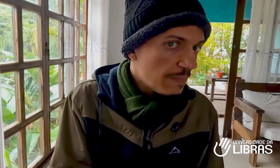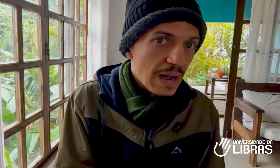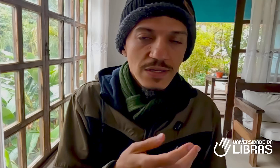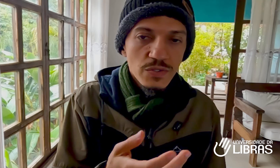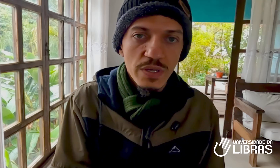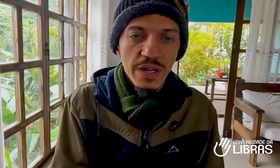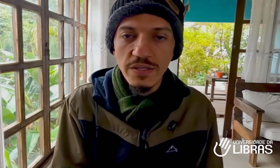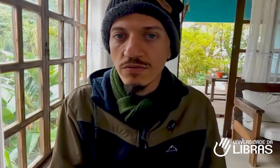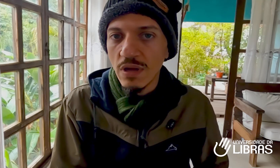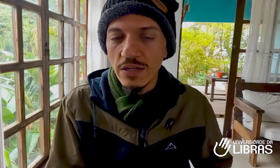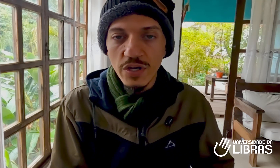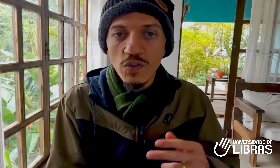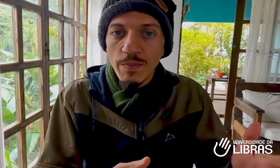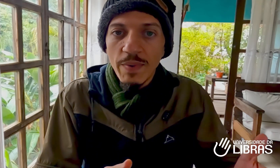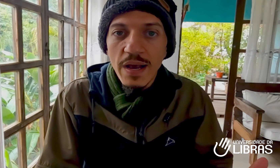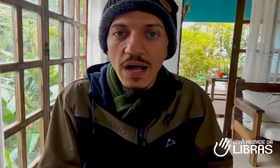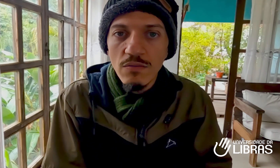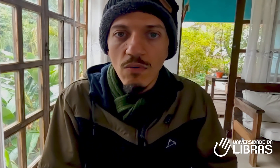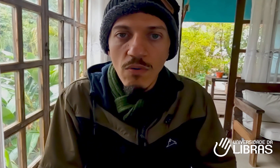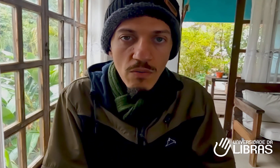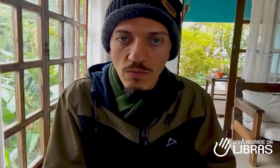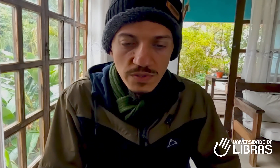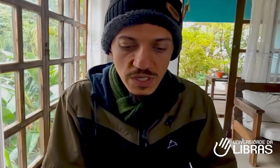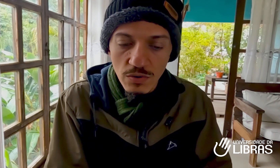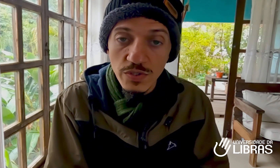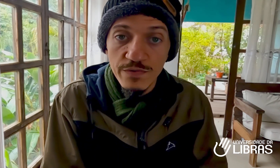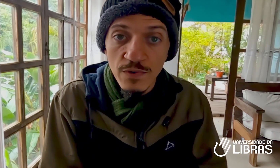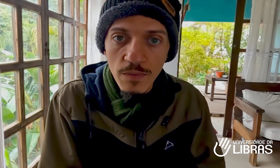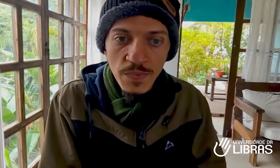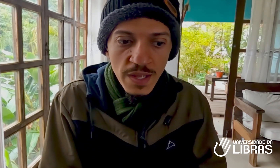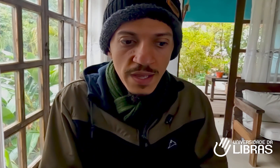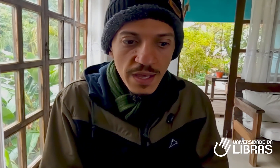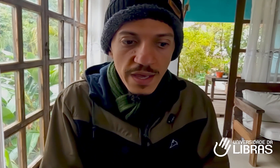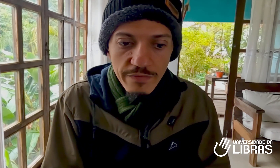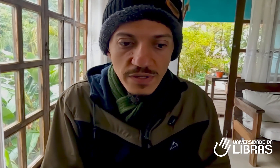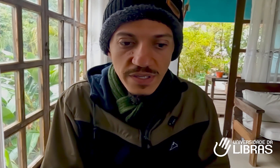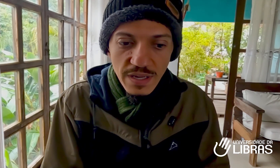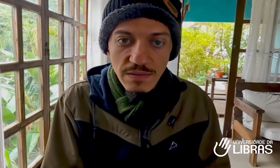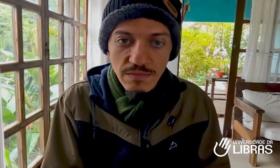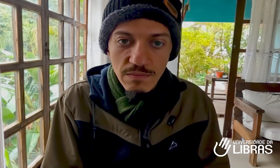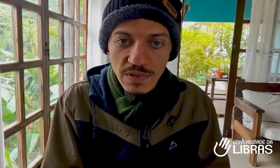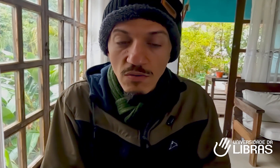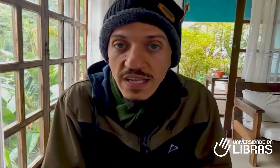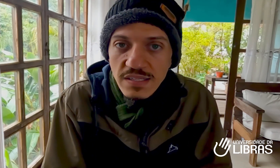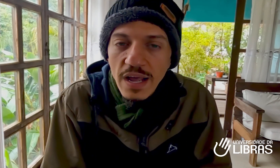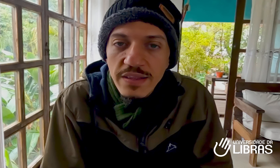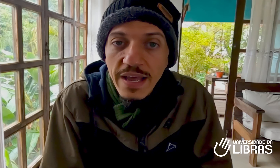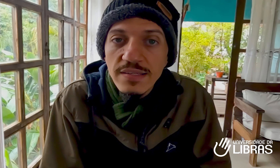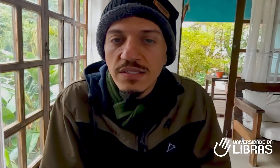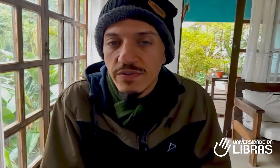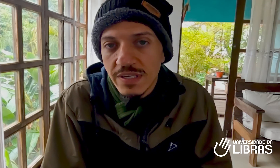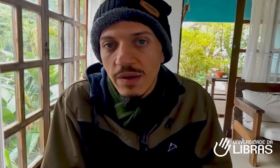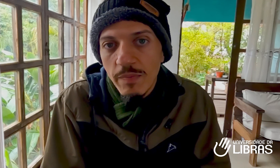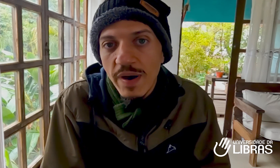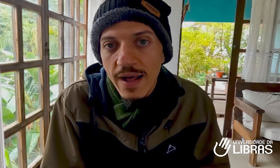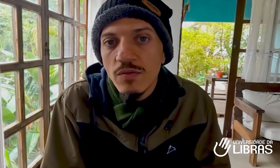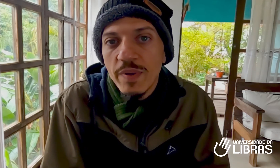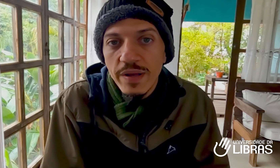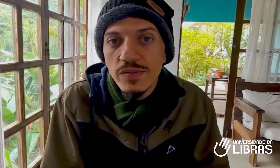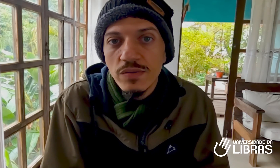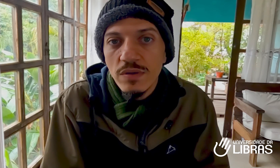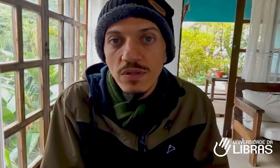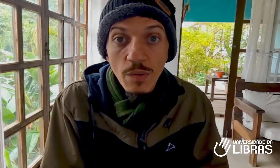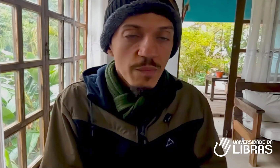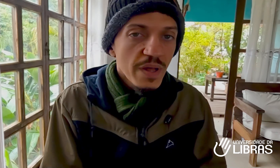seu trabalho, na sua igreja, na sua religião, no supermercado, ou seja onde for, e você não tem certeza se você está preparado